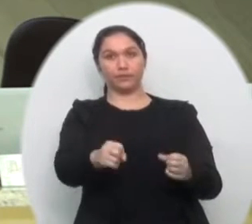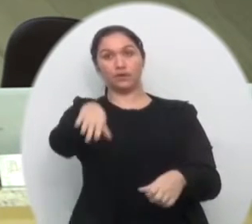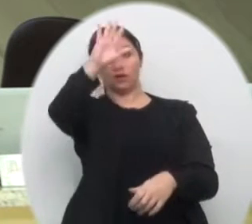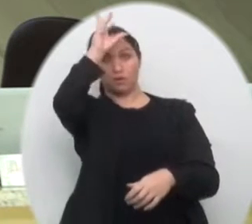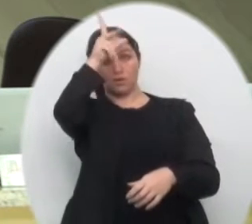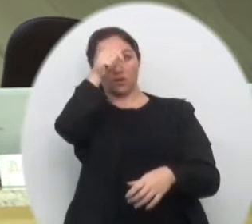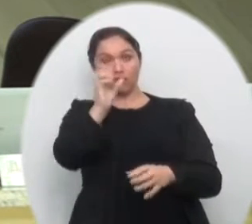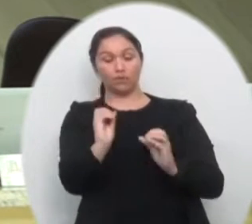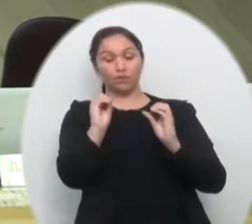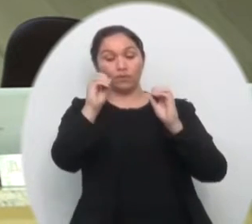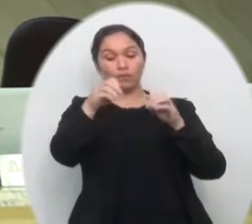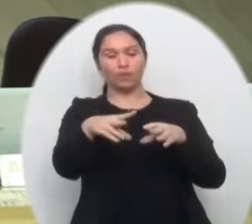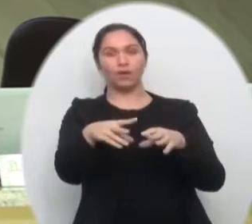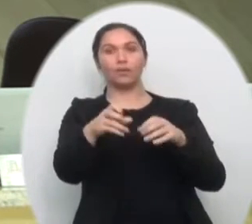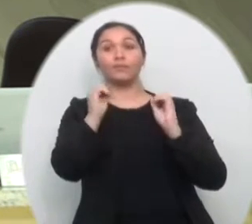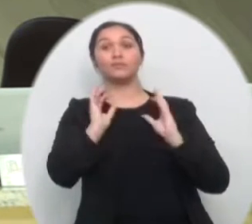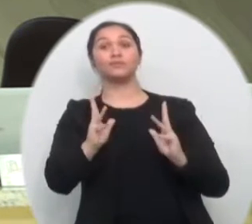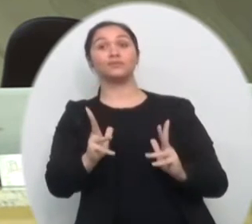está praticamente